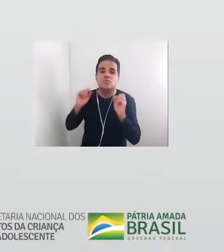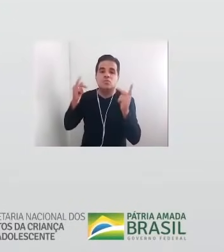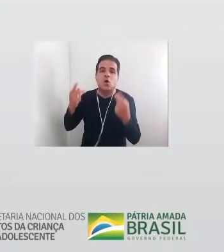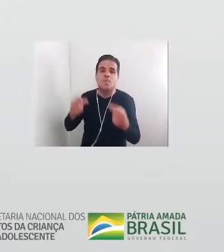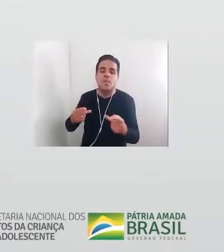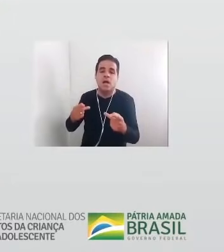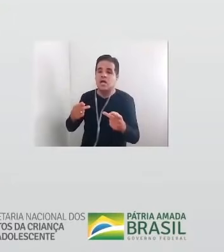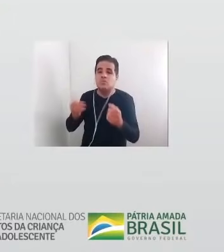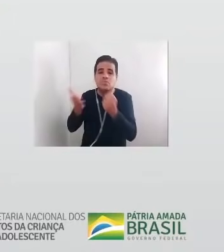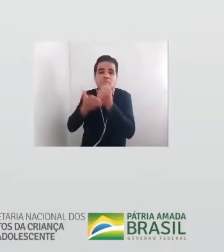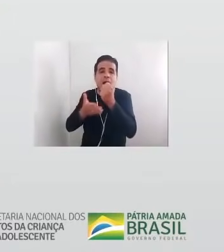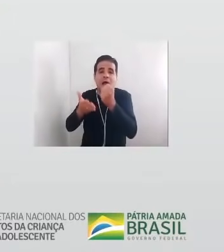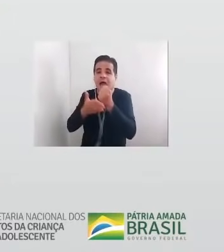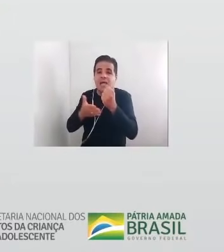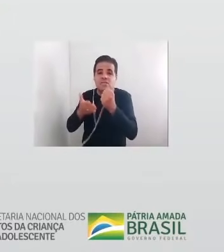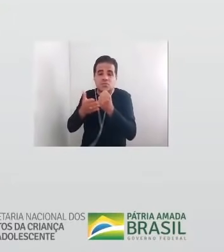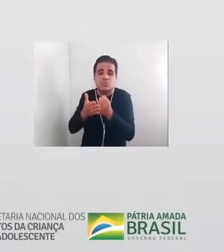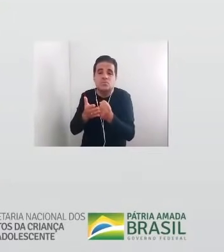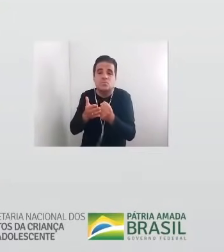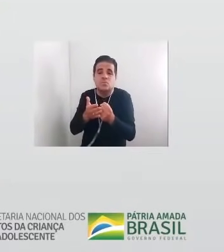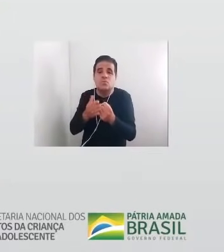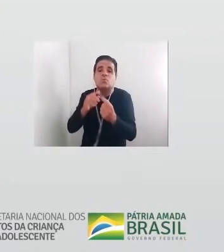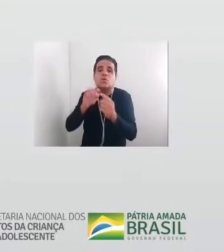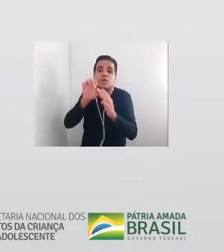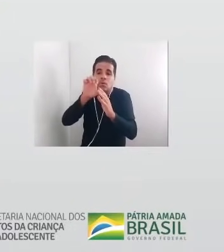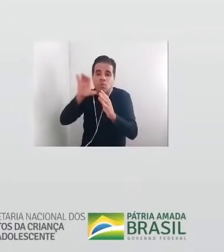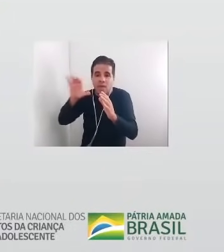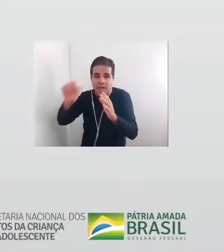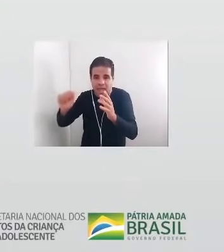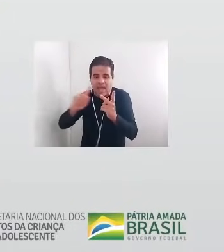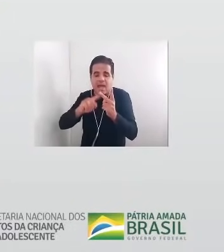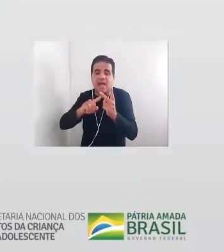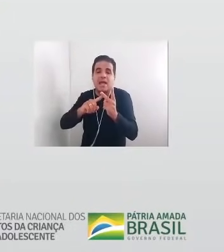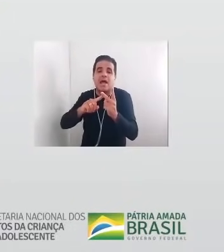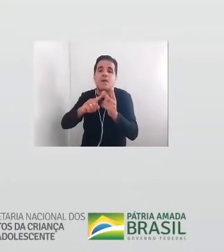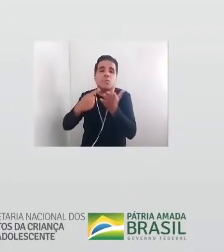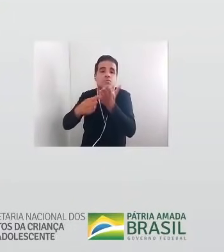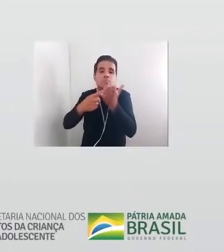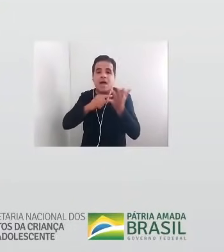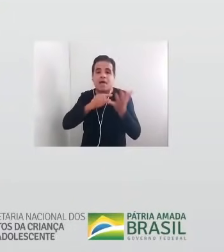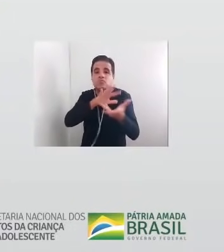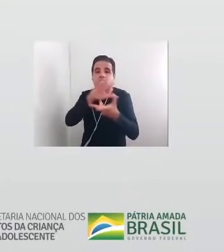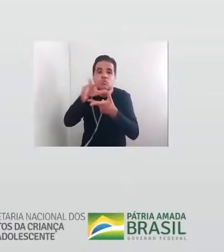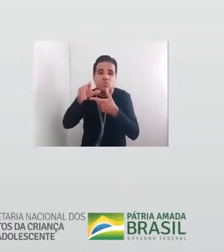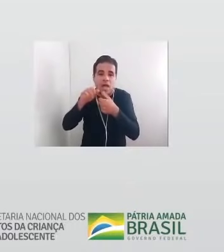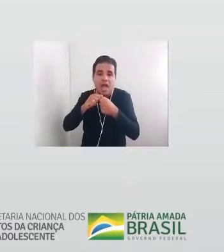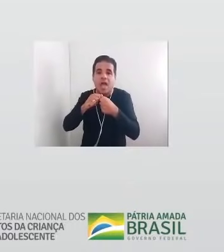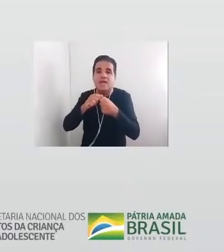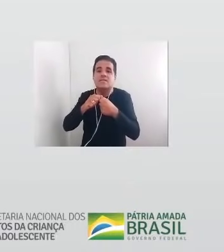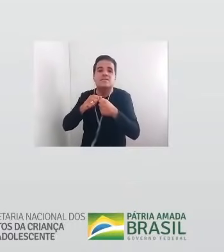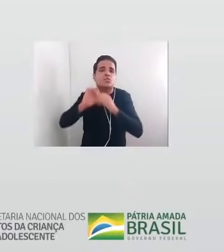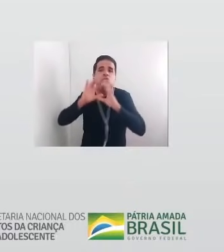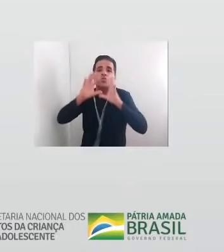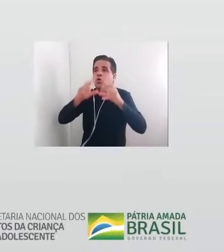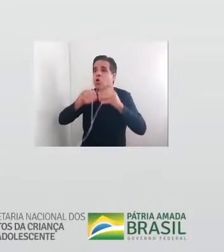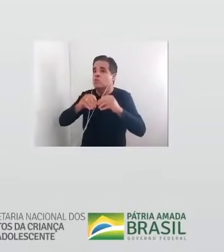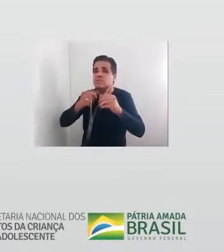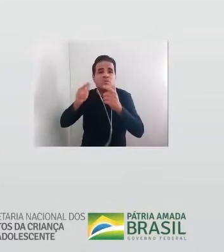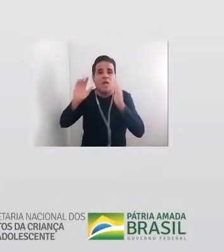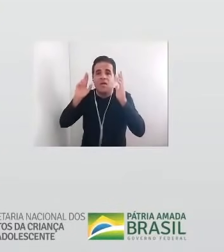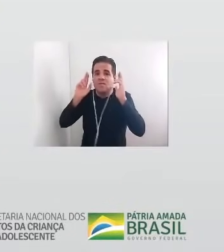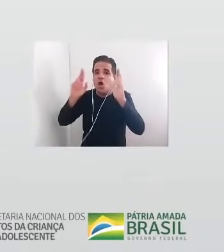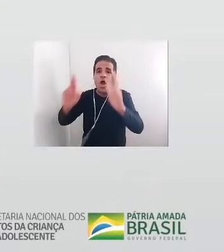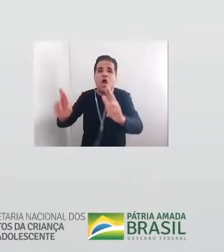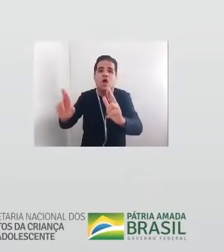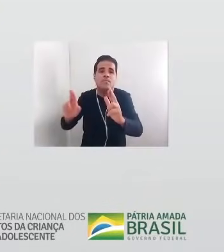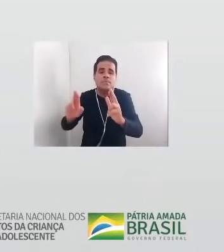mais básicos reconhecidos tanto pelo ECA quanto pelos pactos internacionais, como o Pacto São José da Costa Rica, violados. Aconteceu